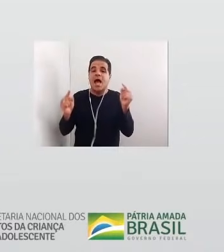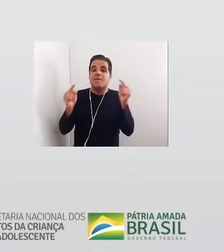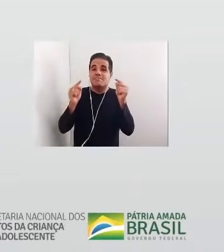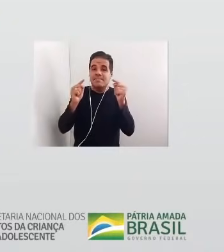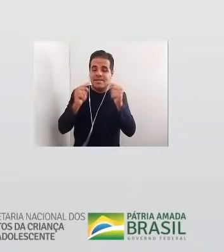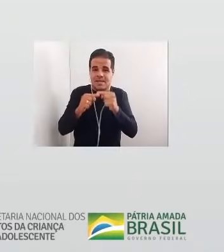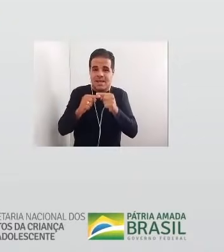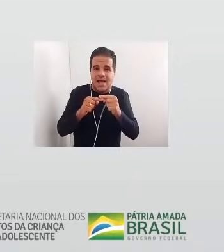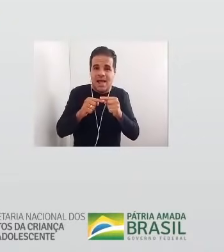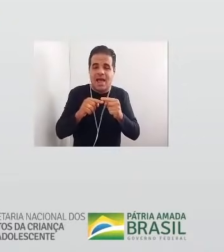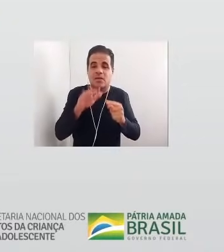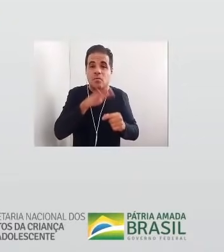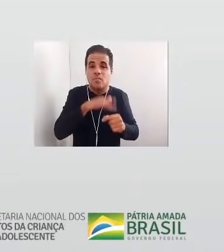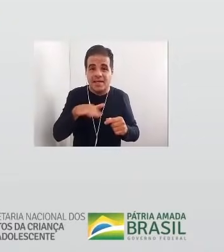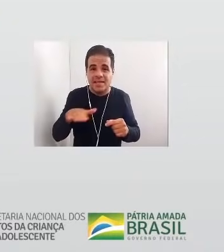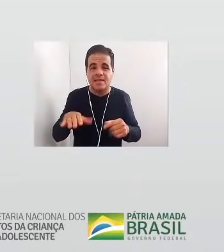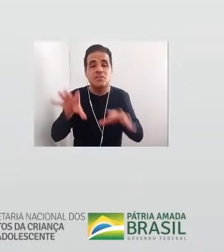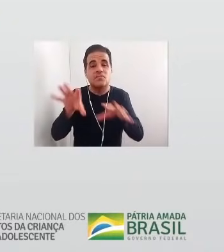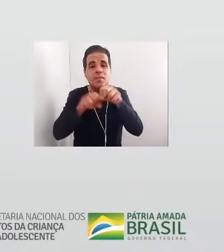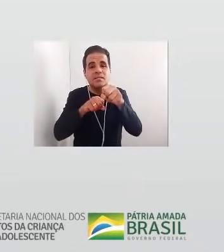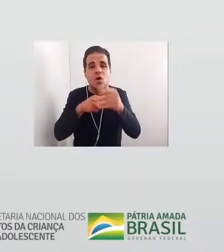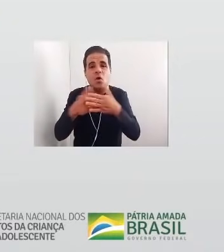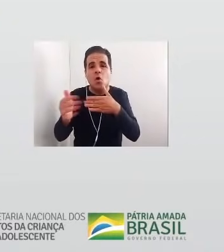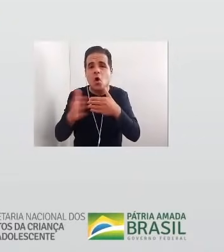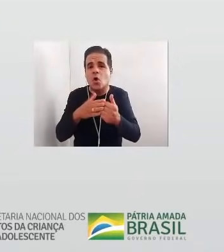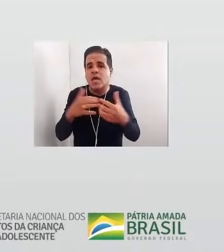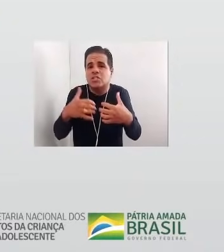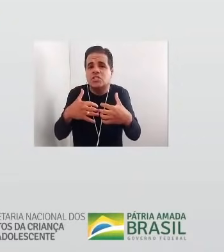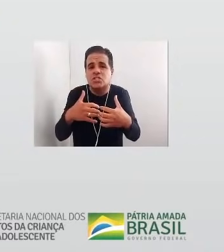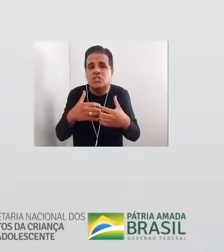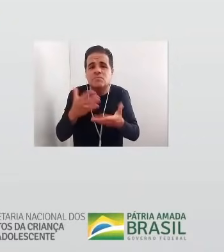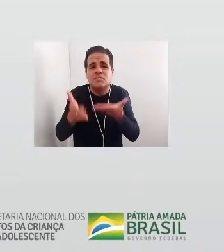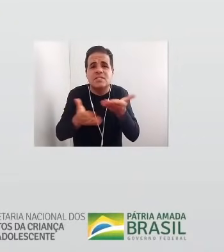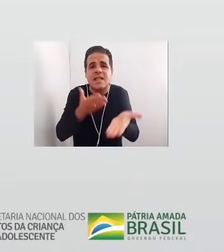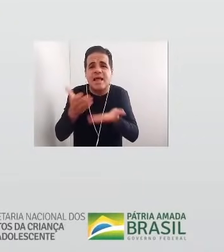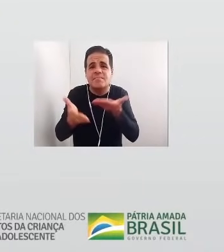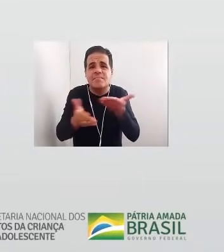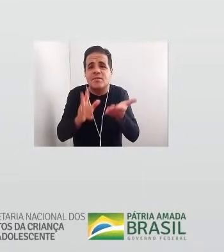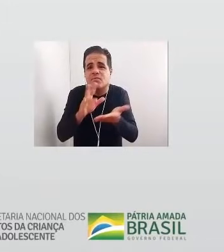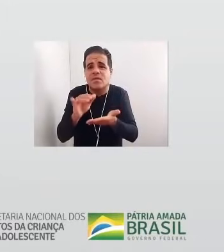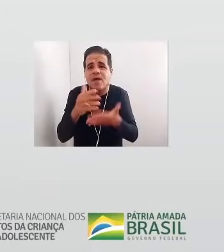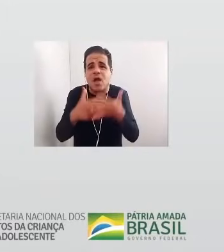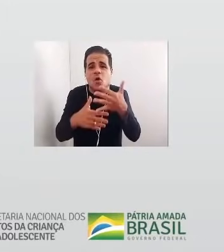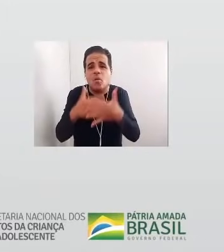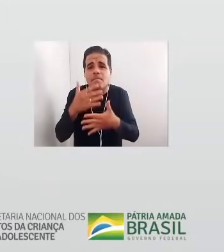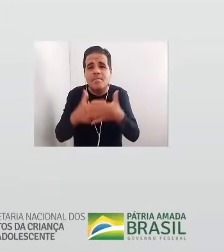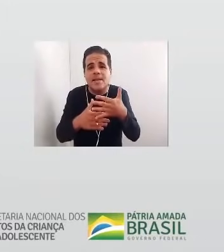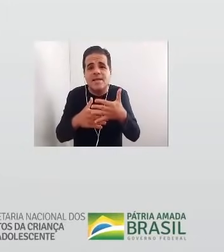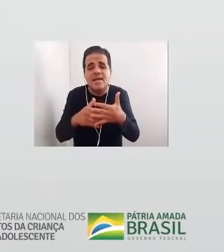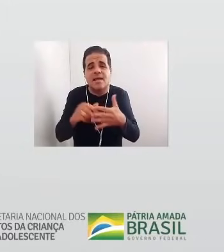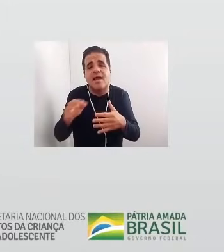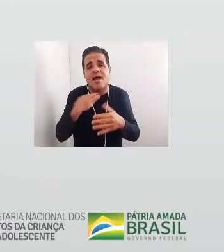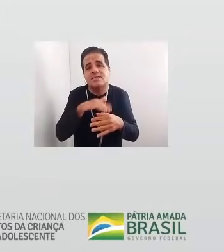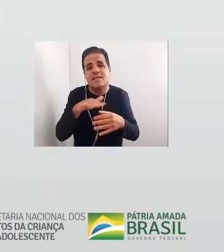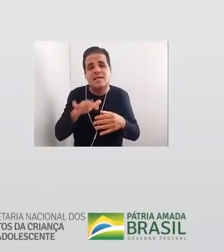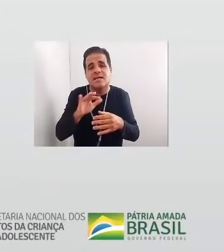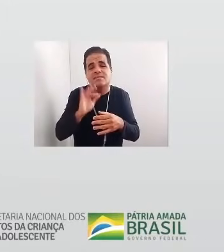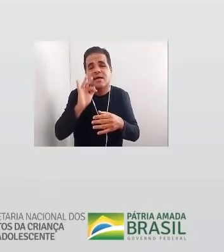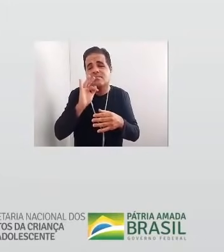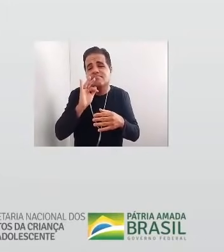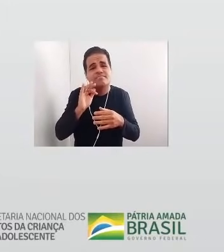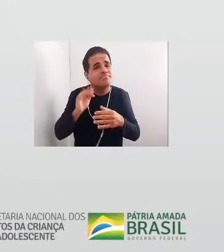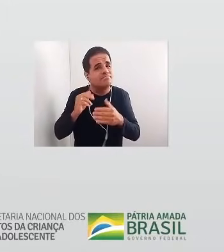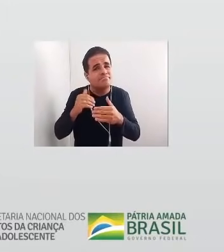criança em situação de formação qualquer tipo de tratamento que vai comprometer o futuro dessa criança para sempre. Ela nunca mais poderá ter